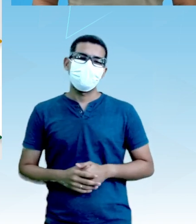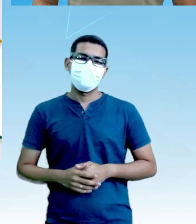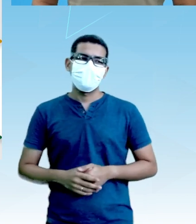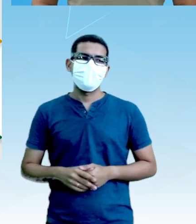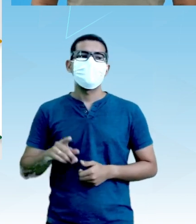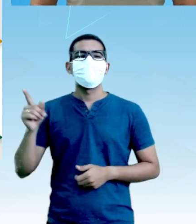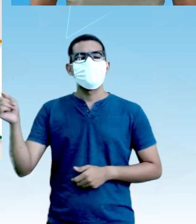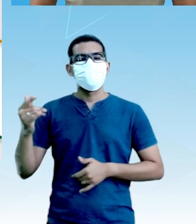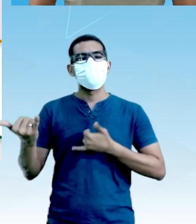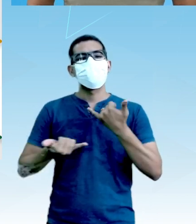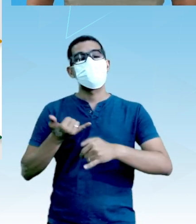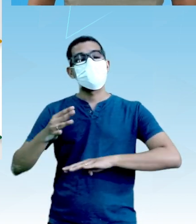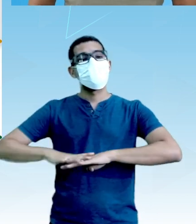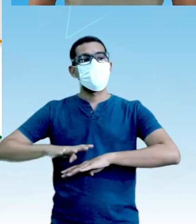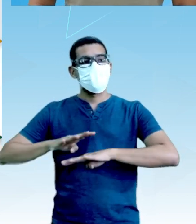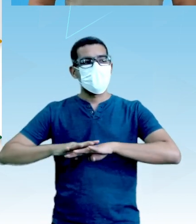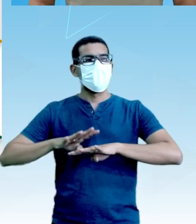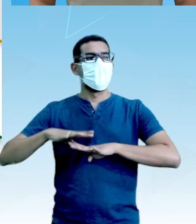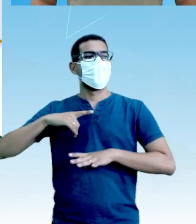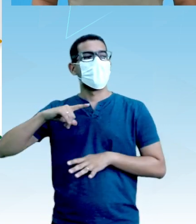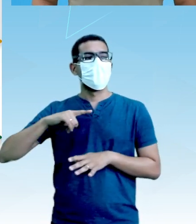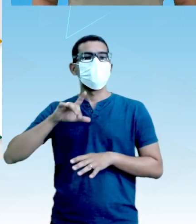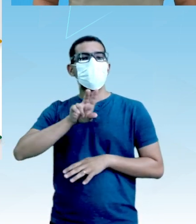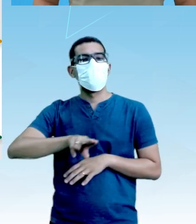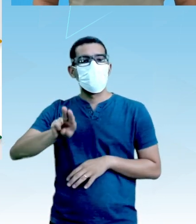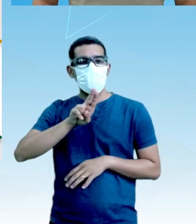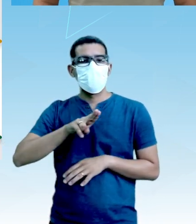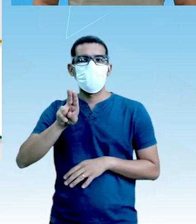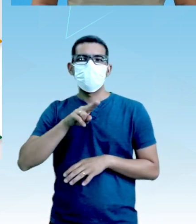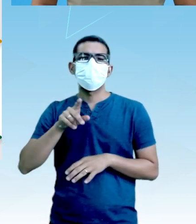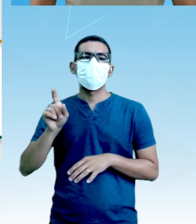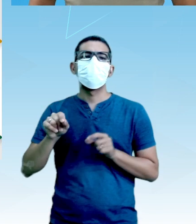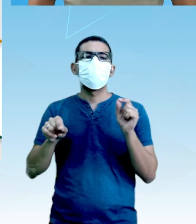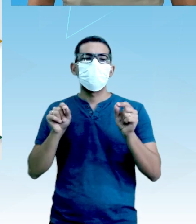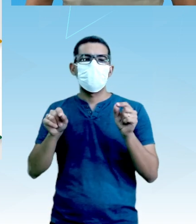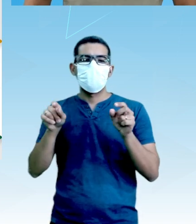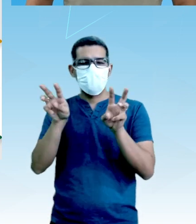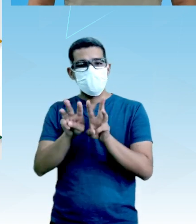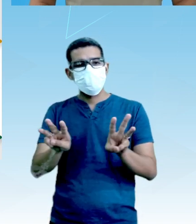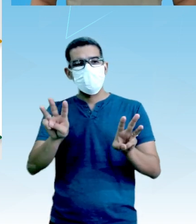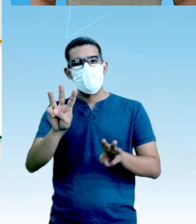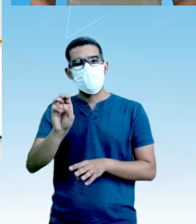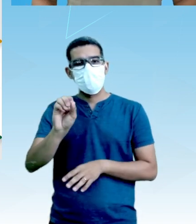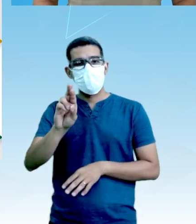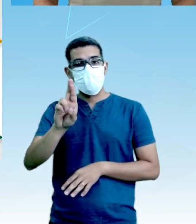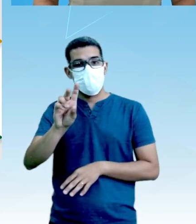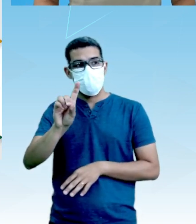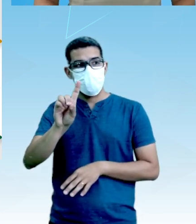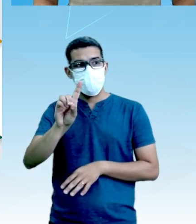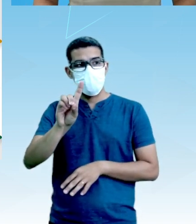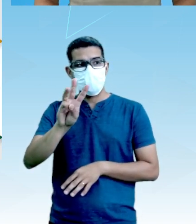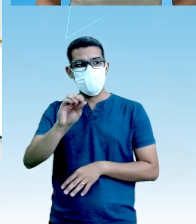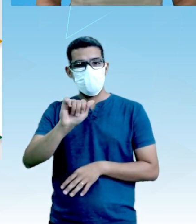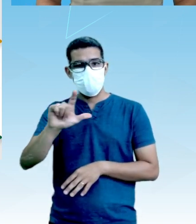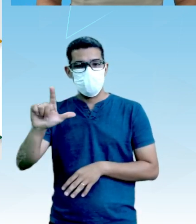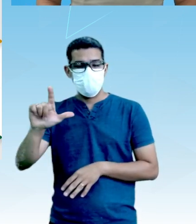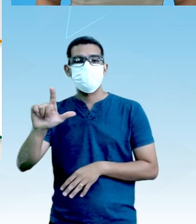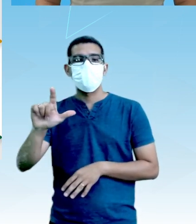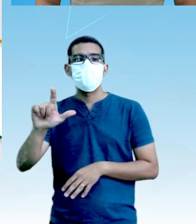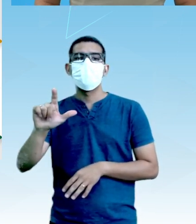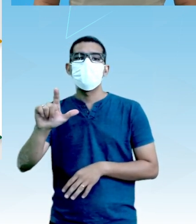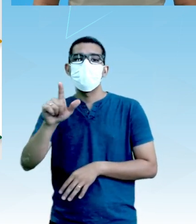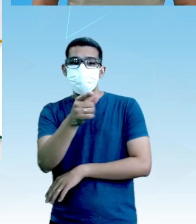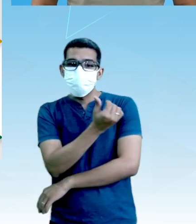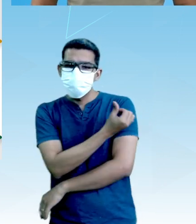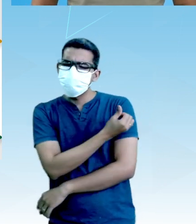gente sempre traz aqui um jogo utilizado na plataforma WordWall. O WordWall é muito legal e para você de sexto